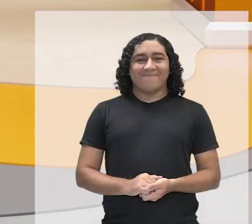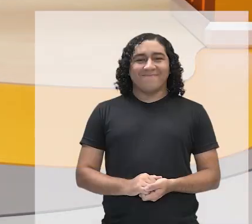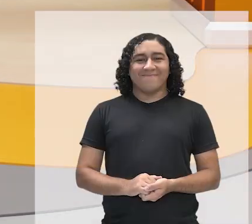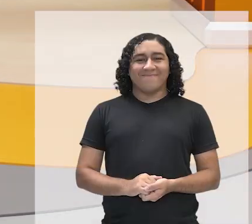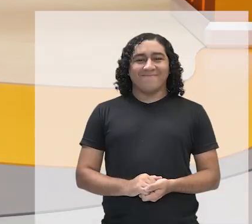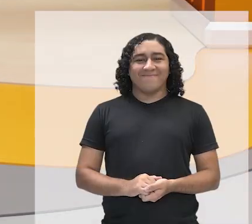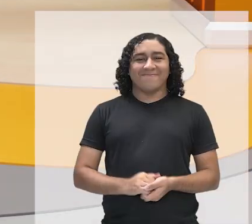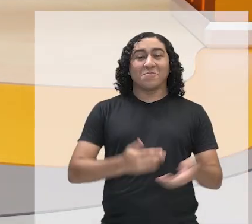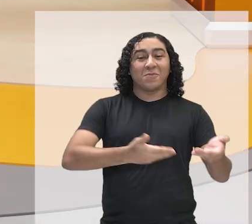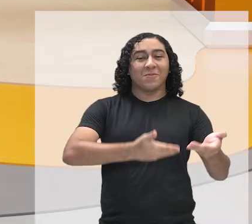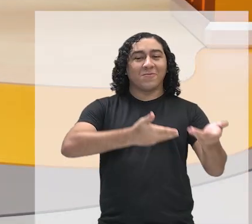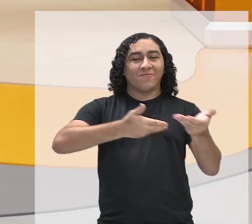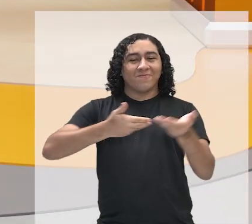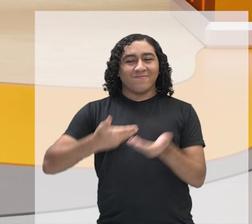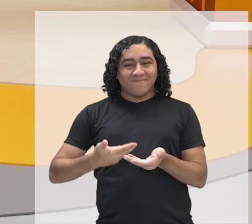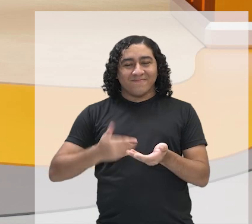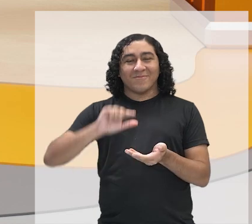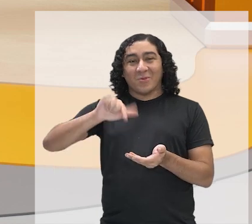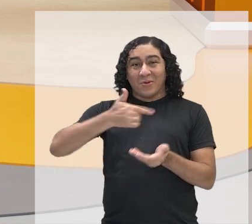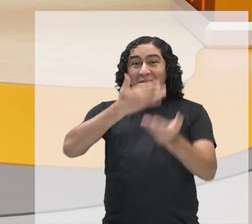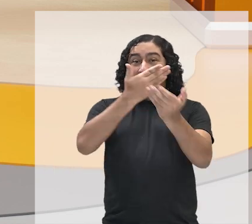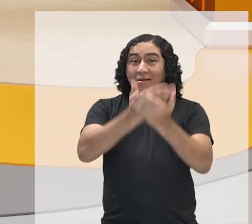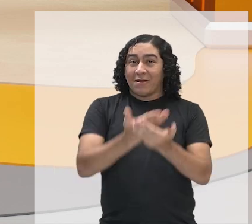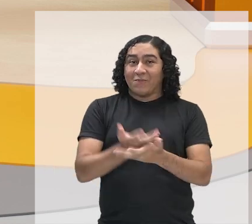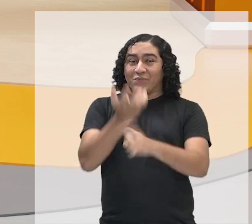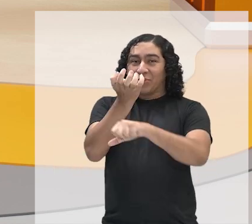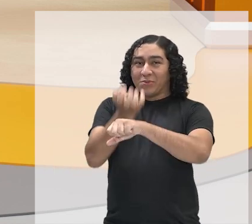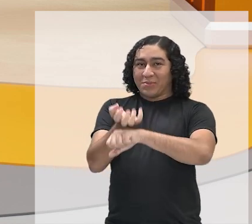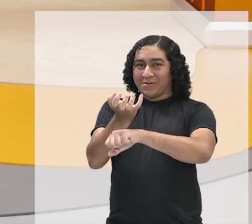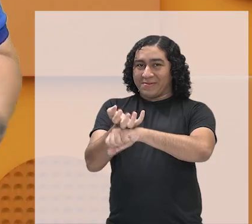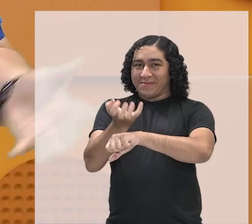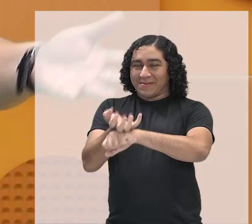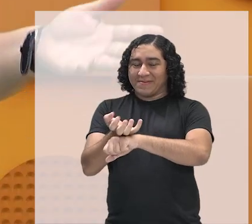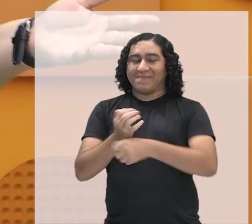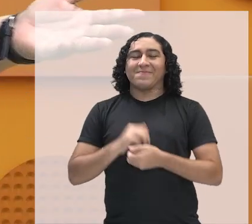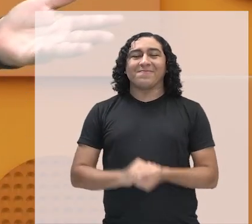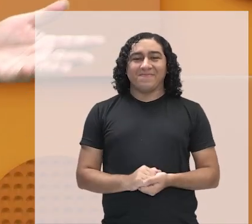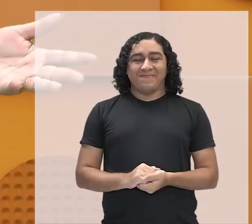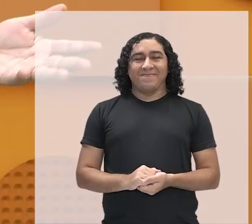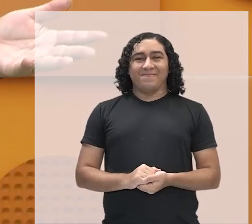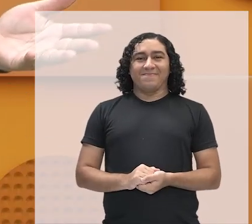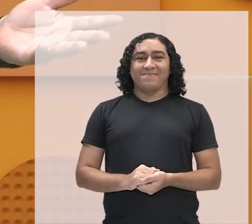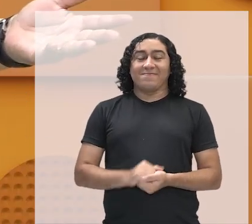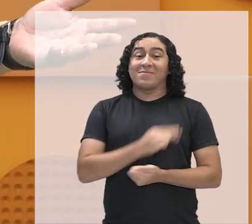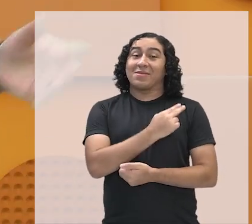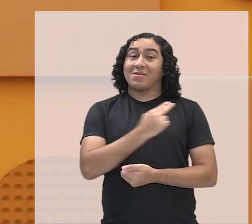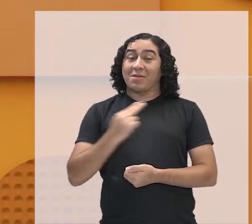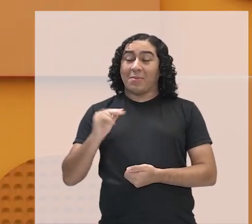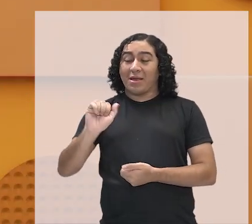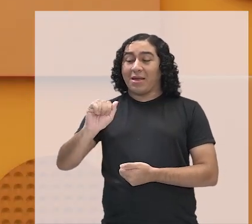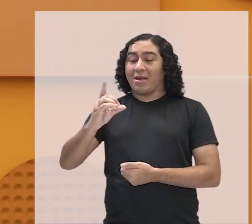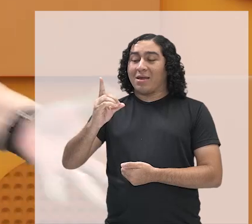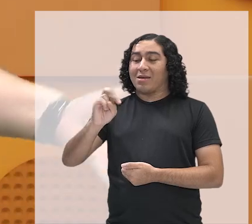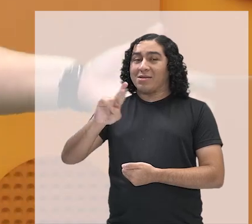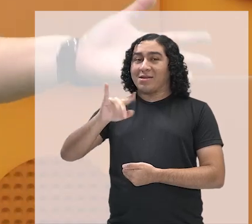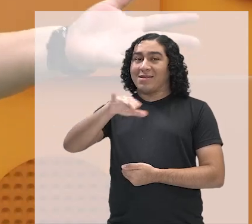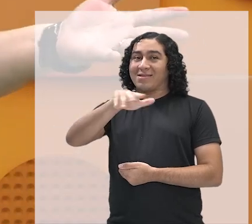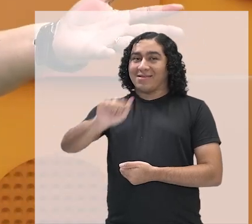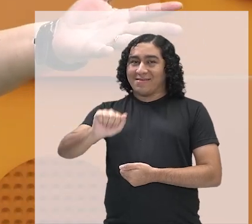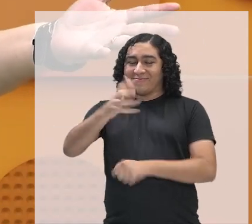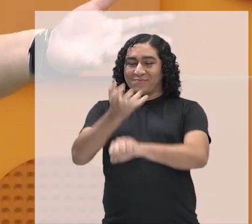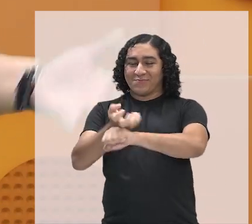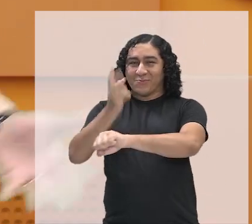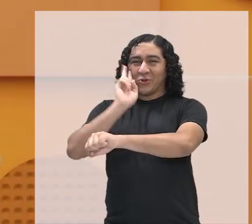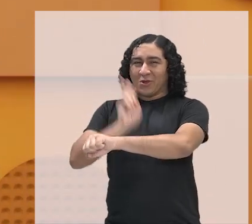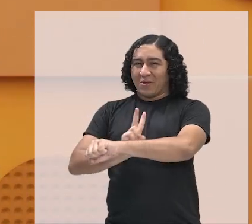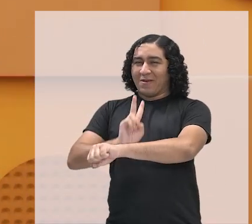Sejam bem-vindos a mais uma aula do nosso componente. Eu sou a professora Adriana Cabral, do componente de